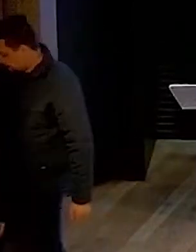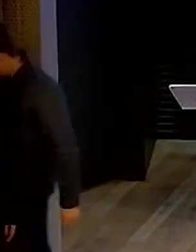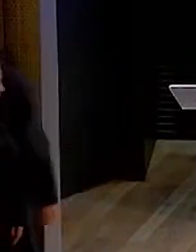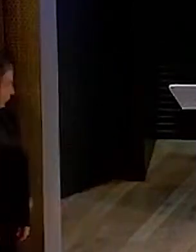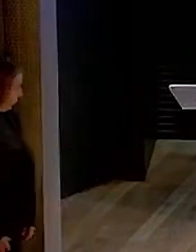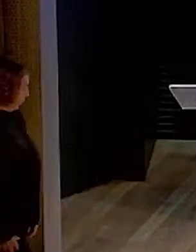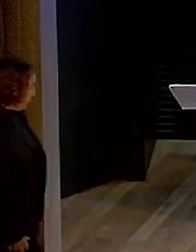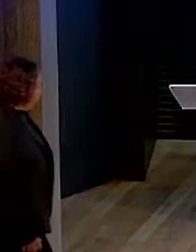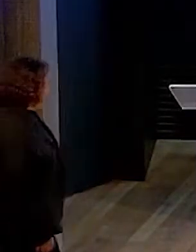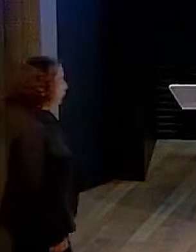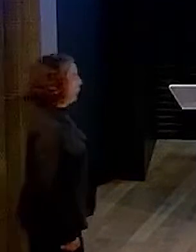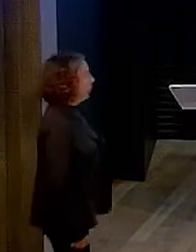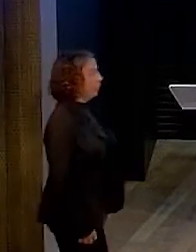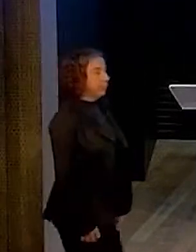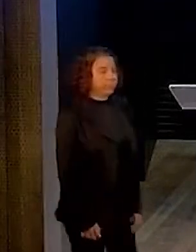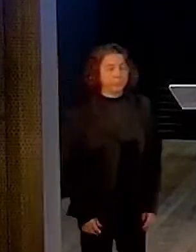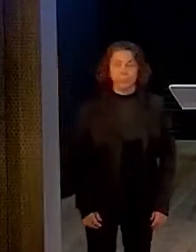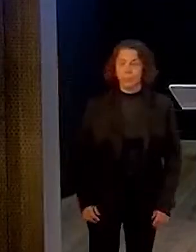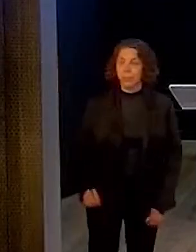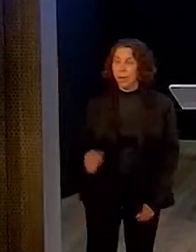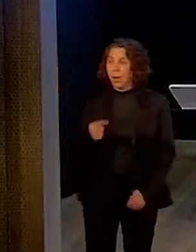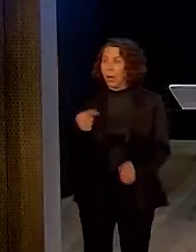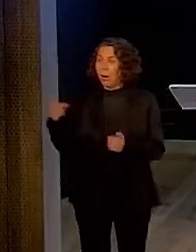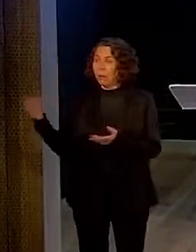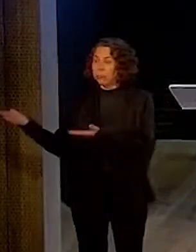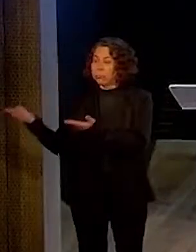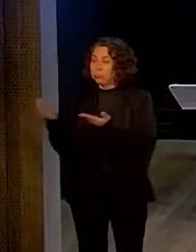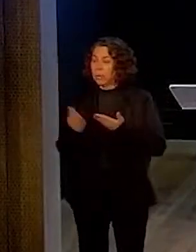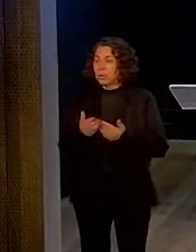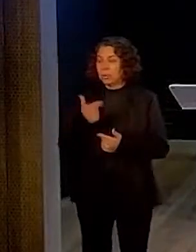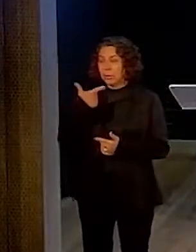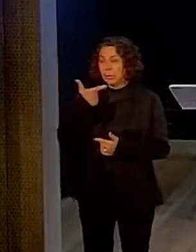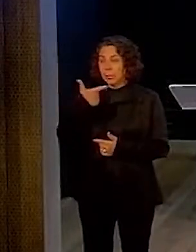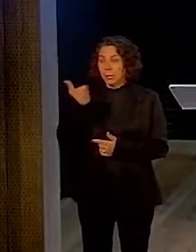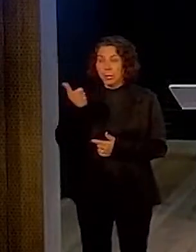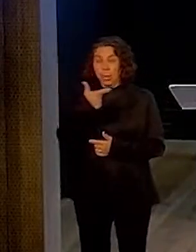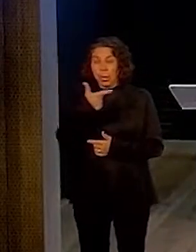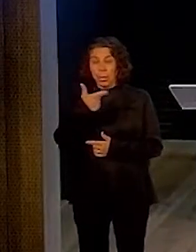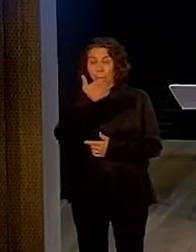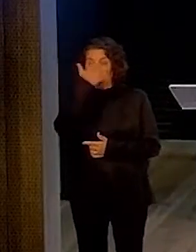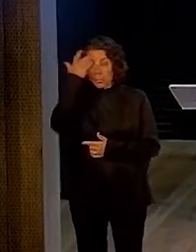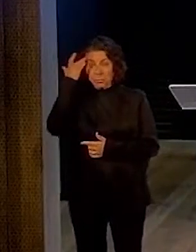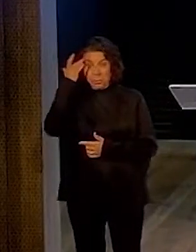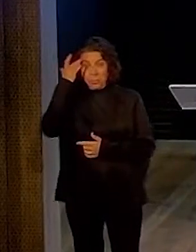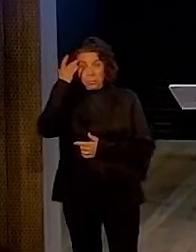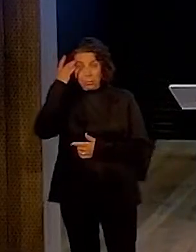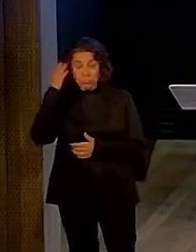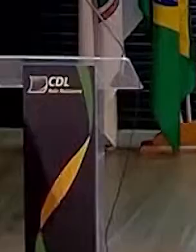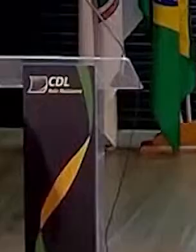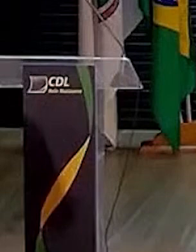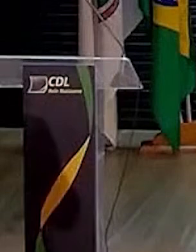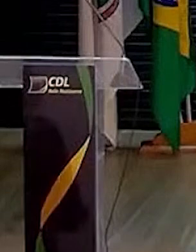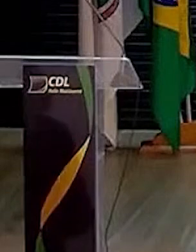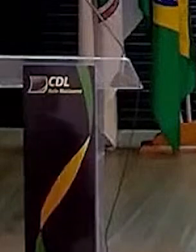porque o coordenava a casa da triagem e chegou um menino lá da Fundação Casa